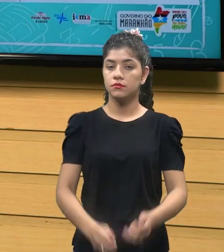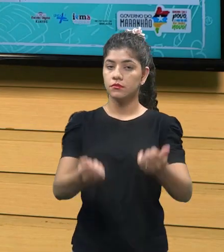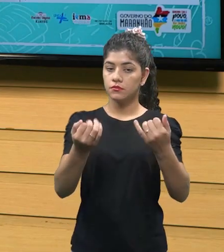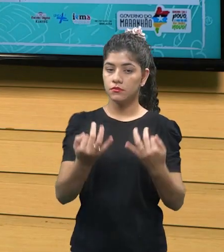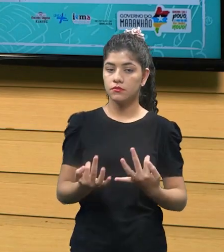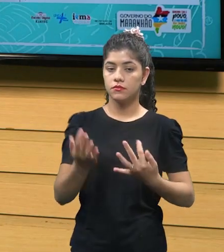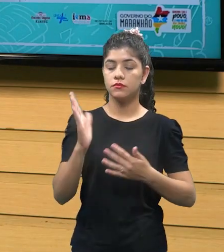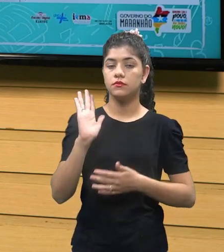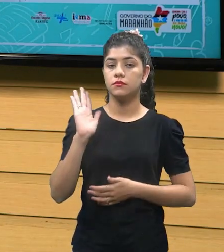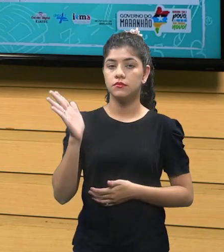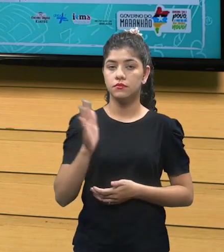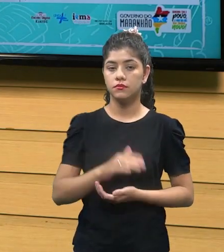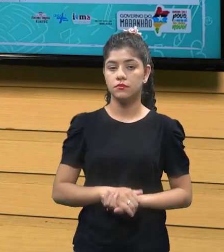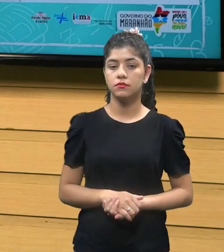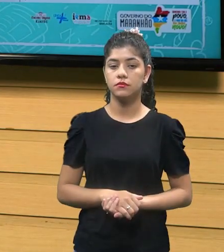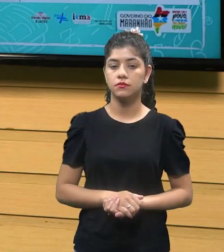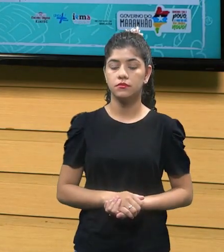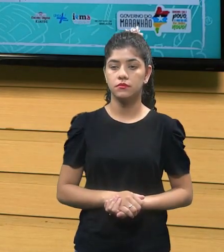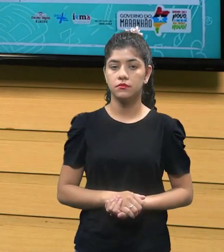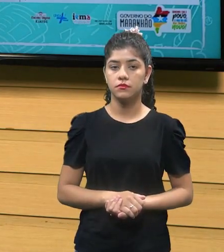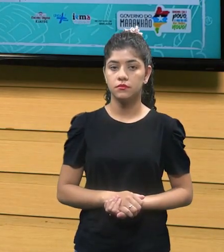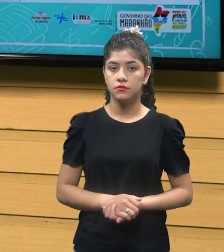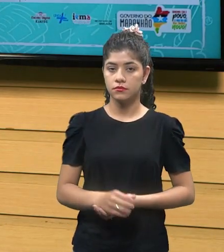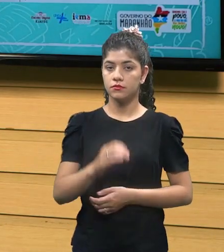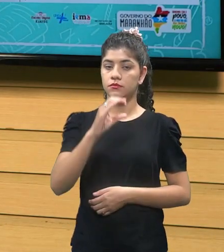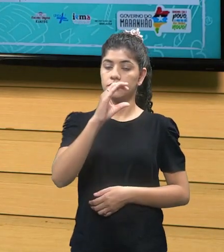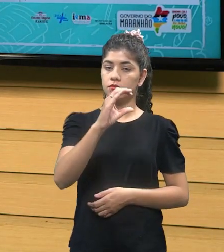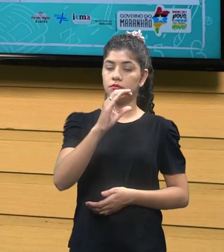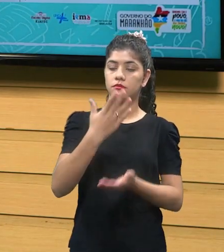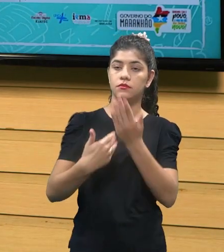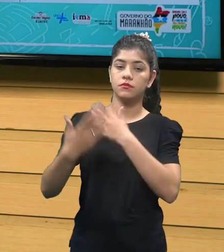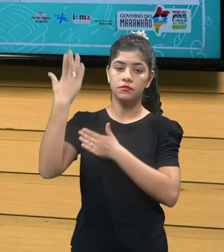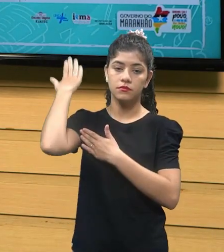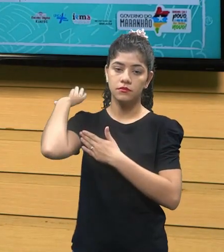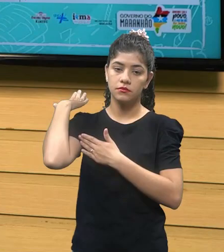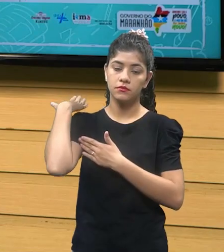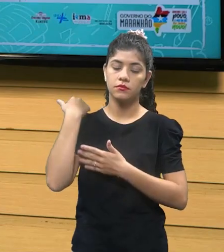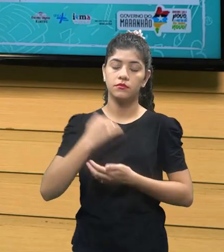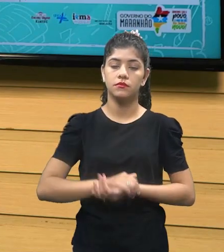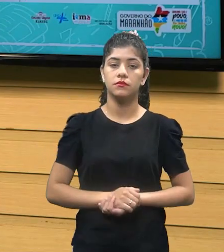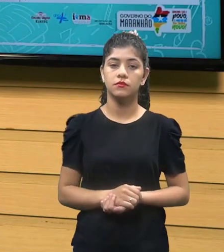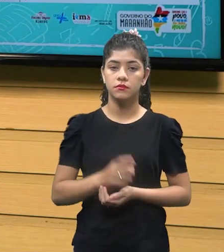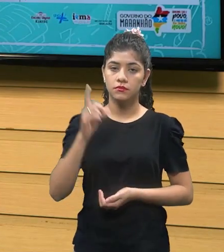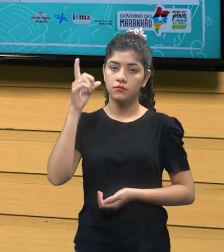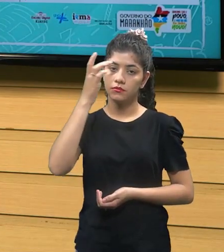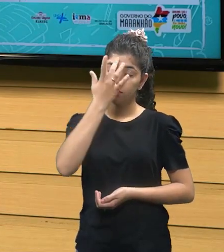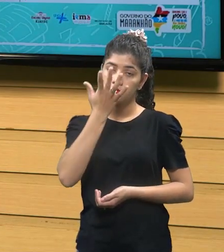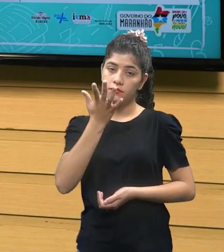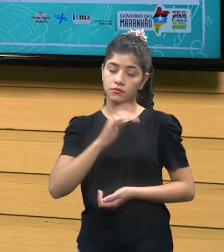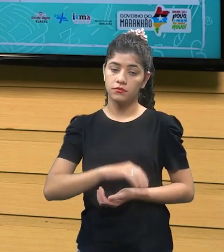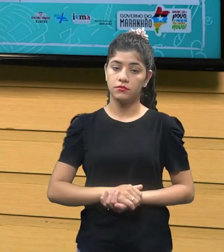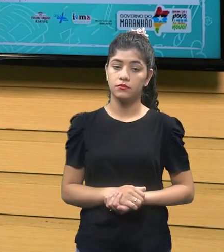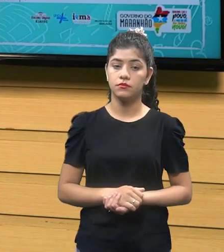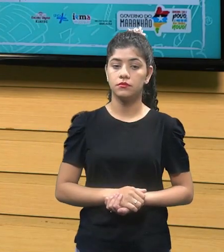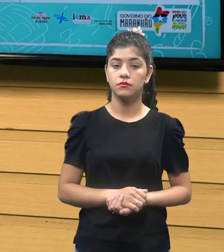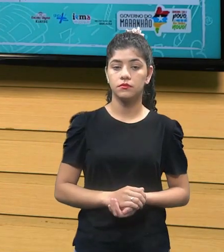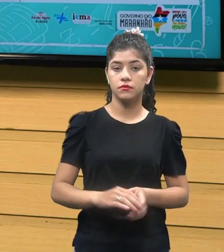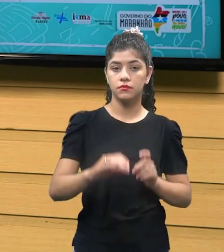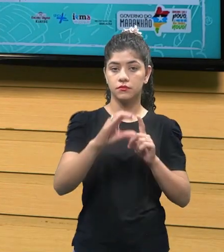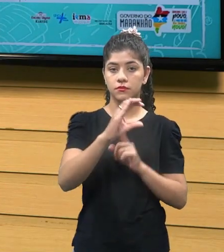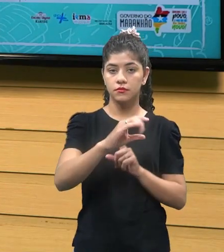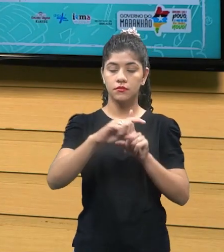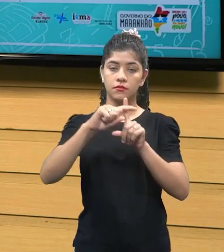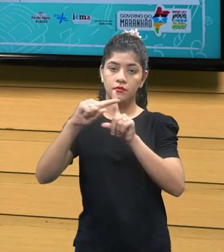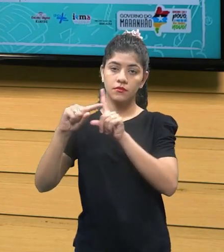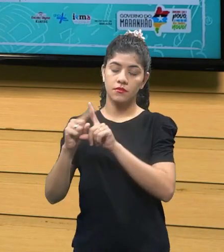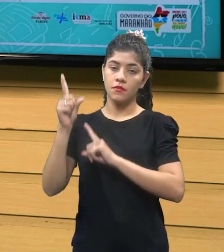ela vem da linguagem C, que é uma linguagem não tão complexa, tá? A linguagem C++ é complexa.